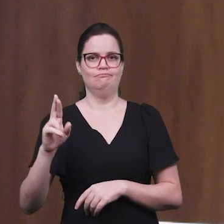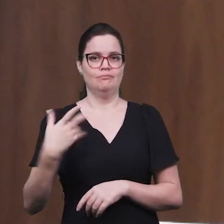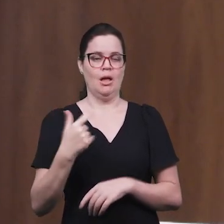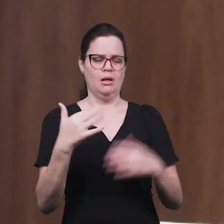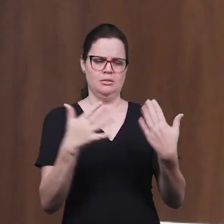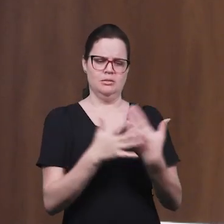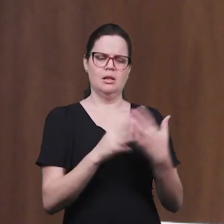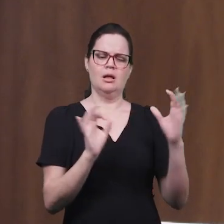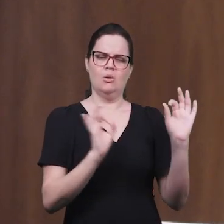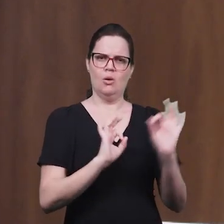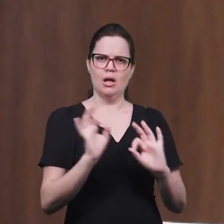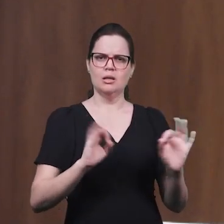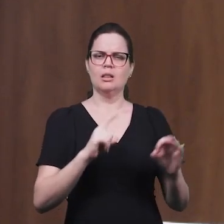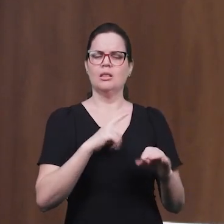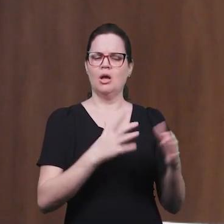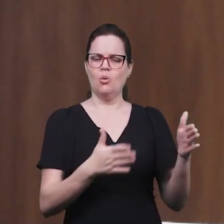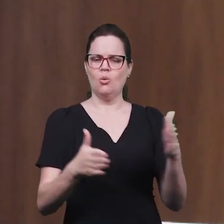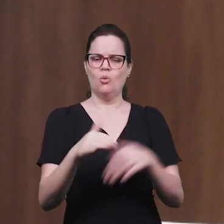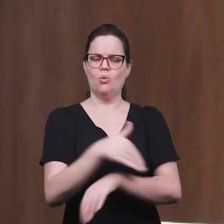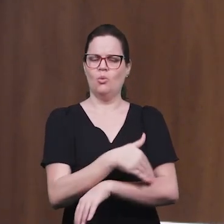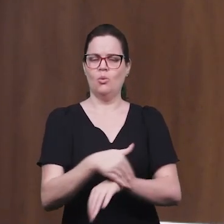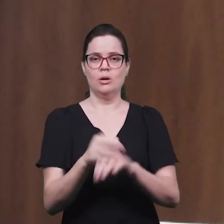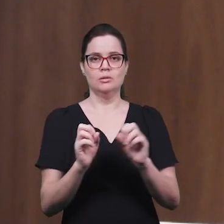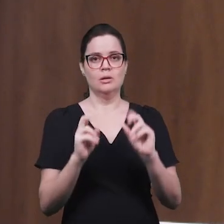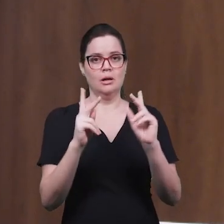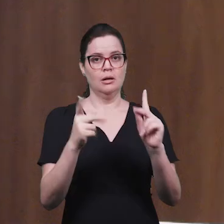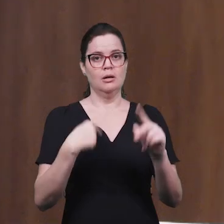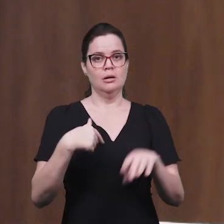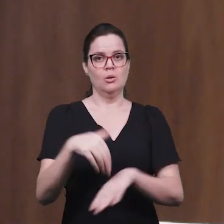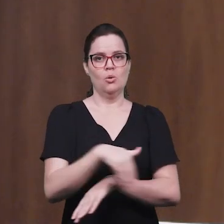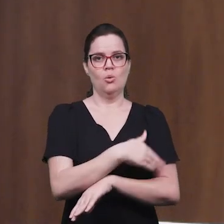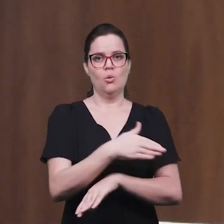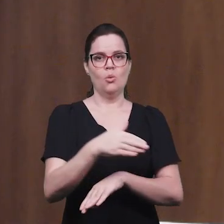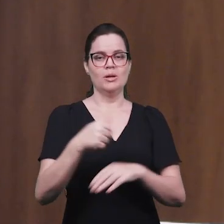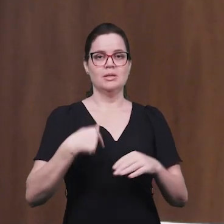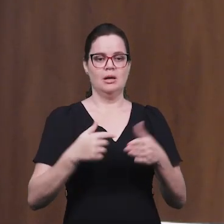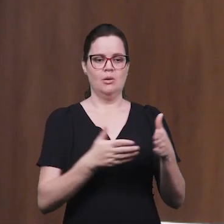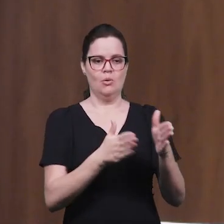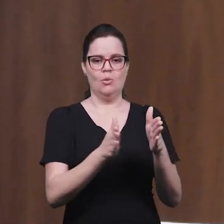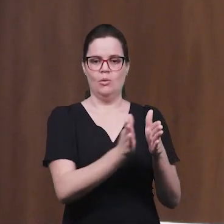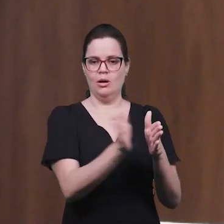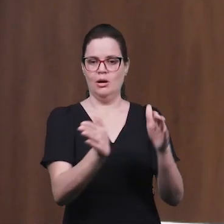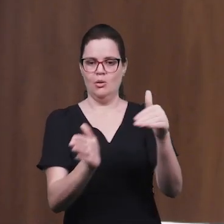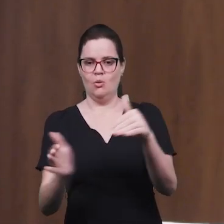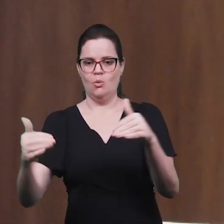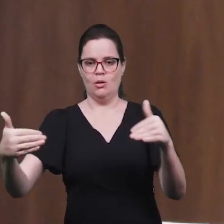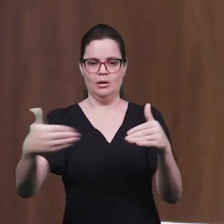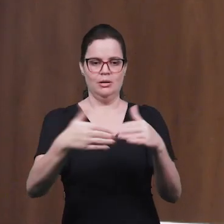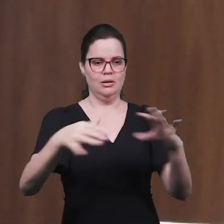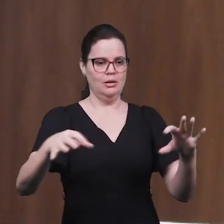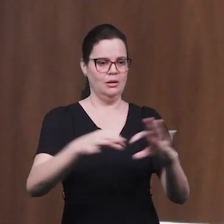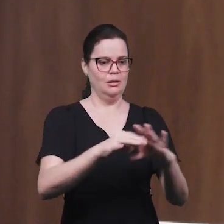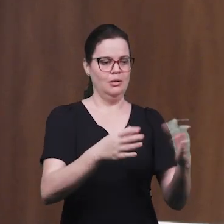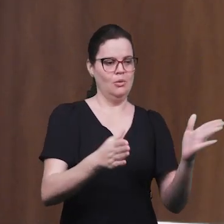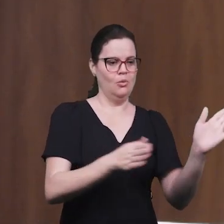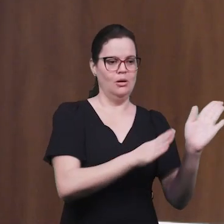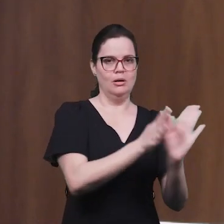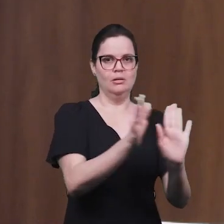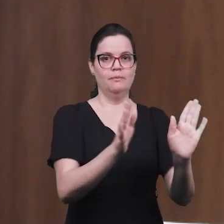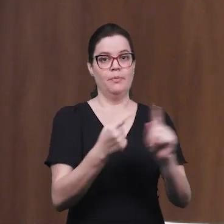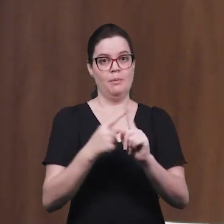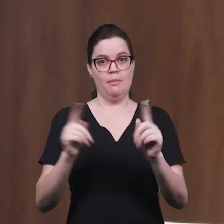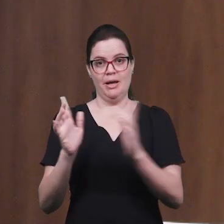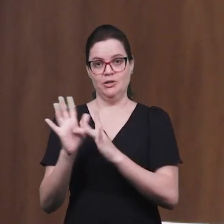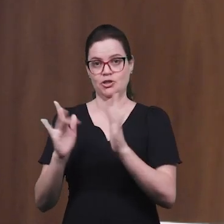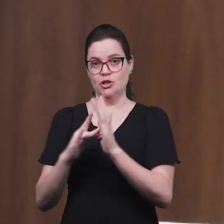bem organizado, tem ruas, e ruas são o encontro de vários caminhos. Mas Jesus, Ele é o caminho, Ele não